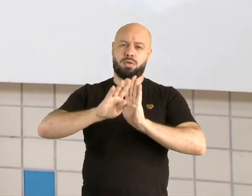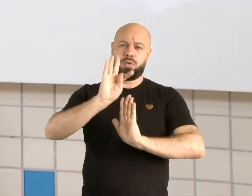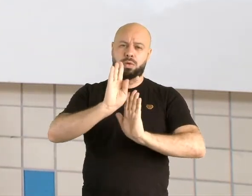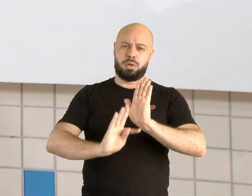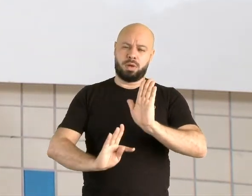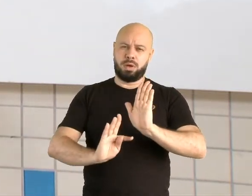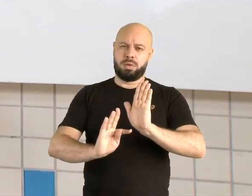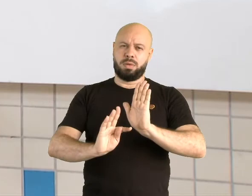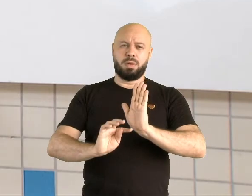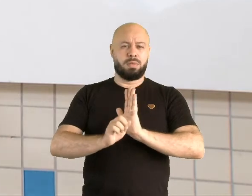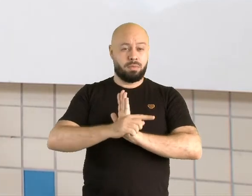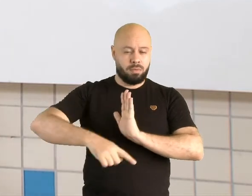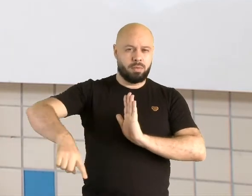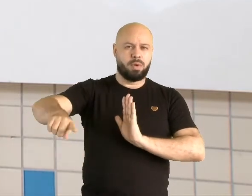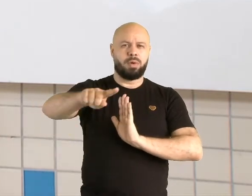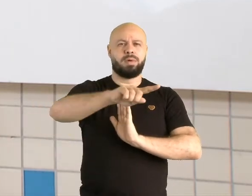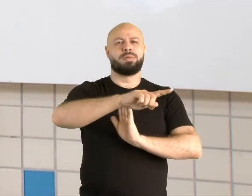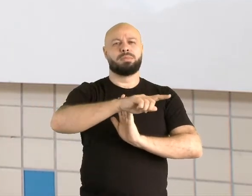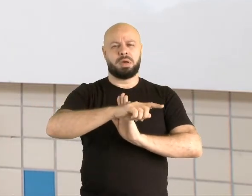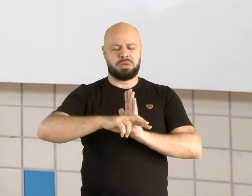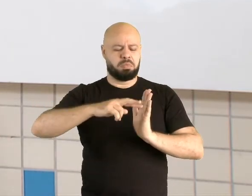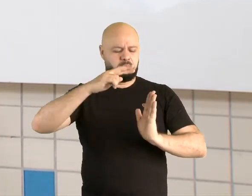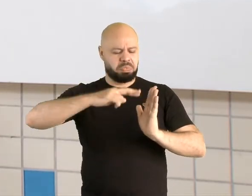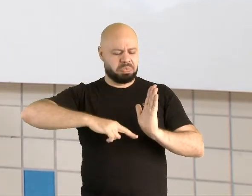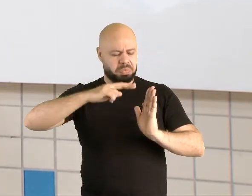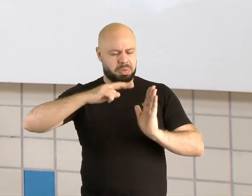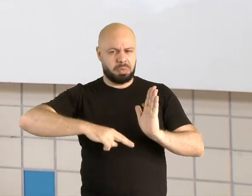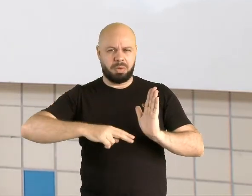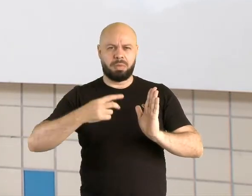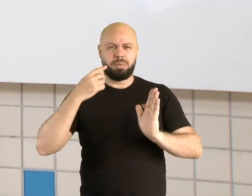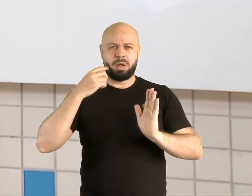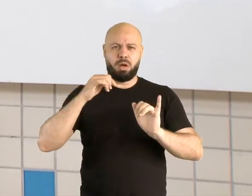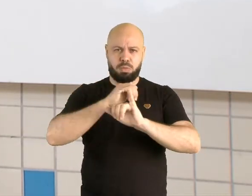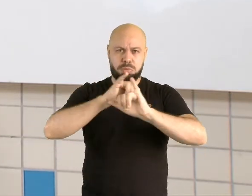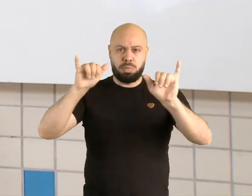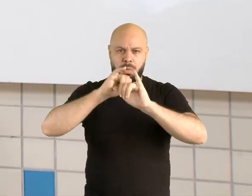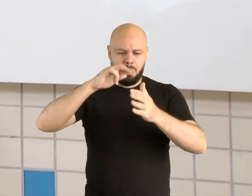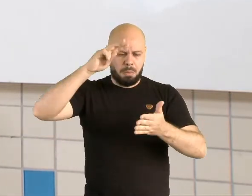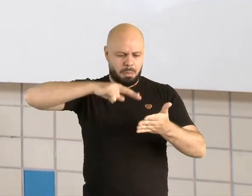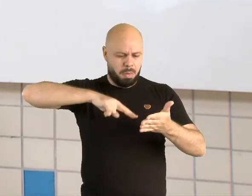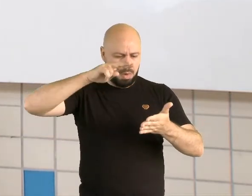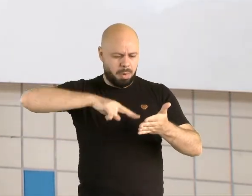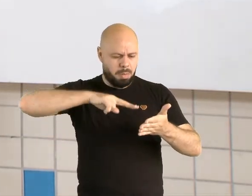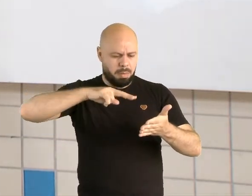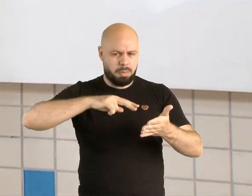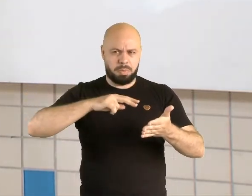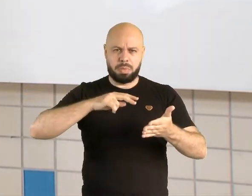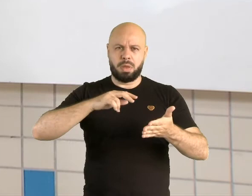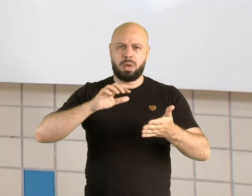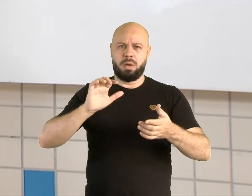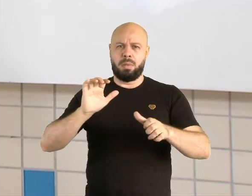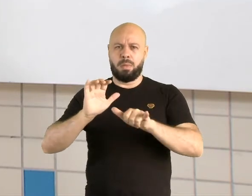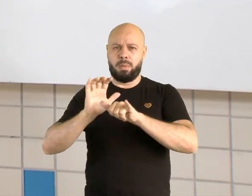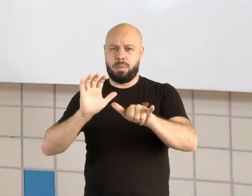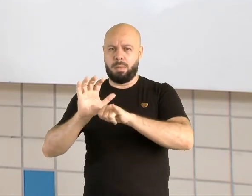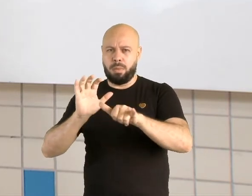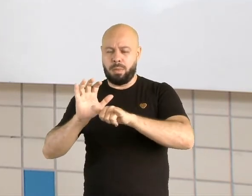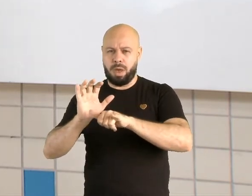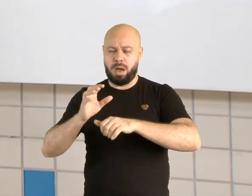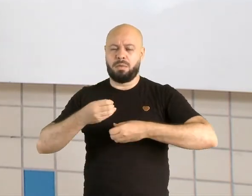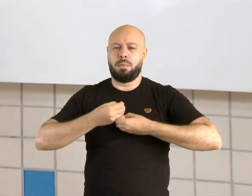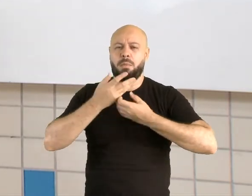Onde vocês vão, quando estão lendo aí as notícias, as fábulas, os contos